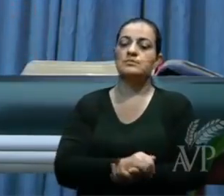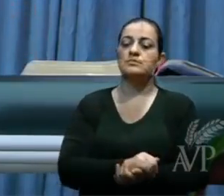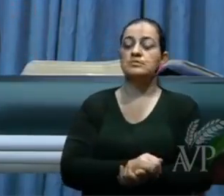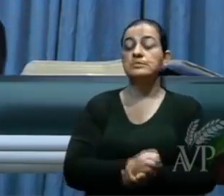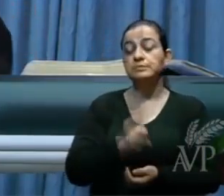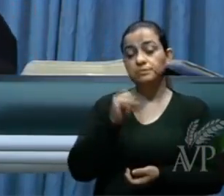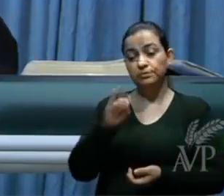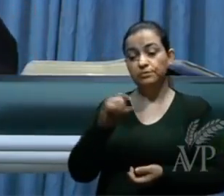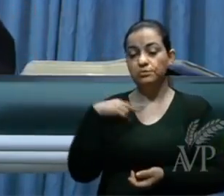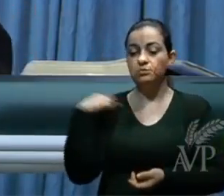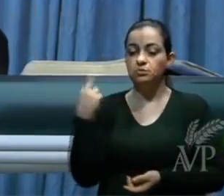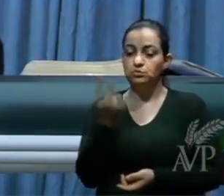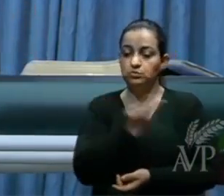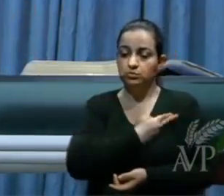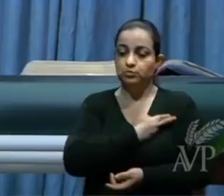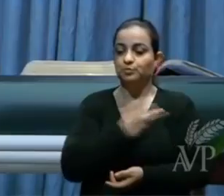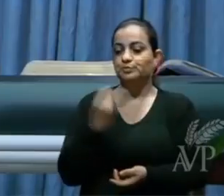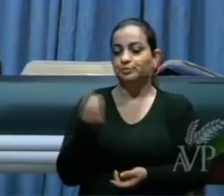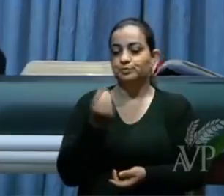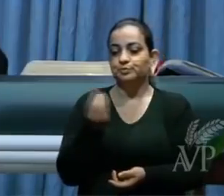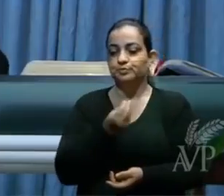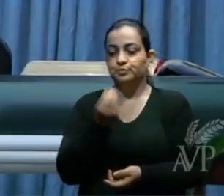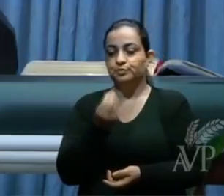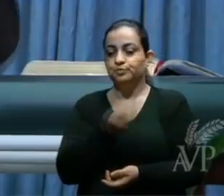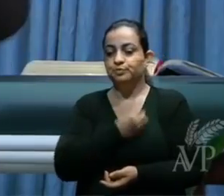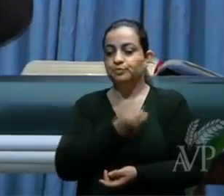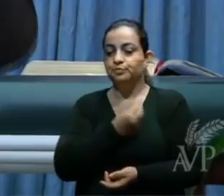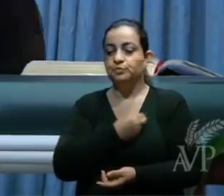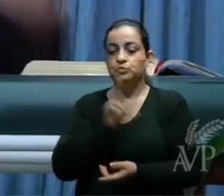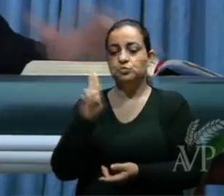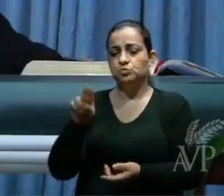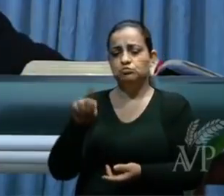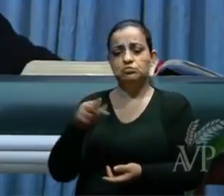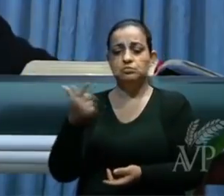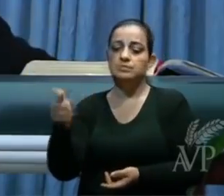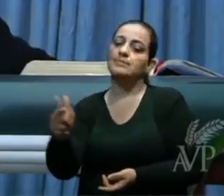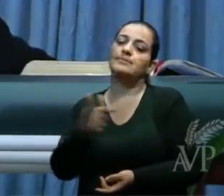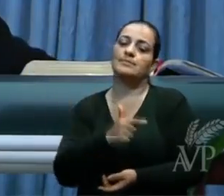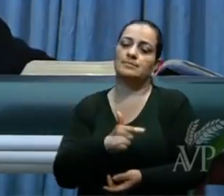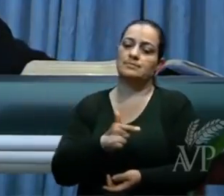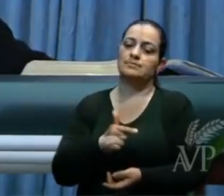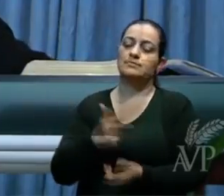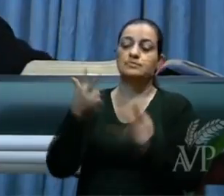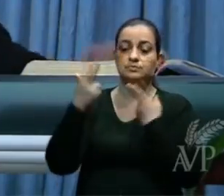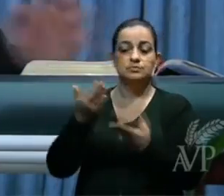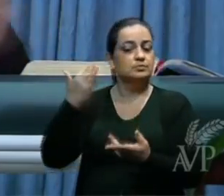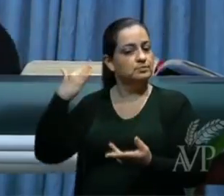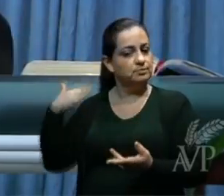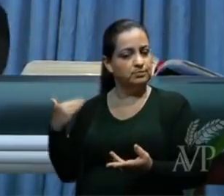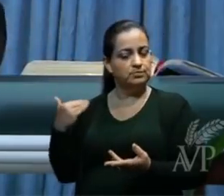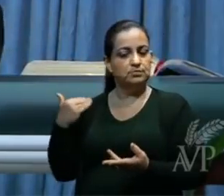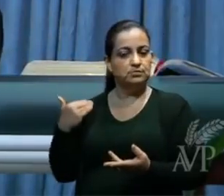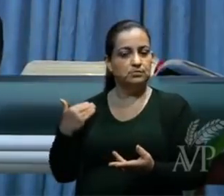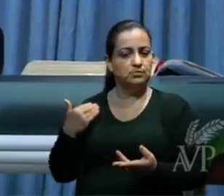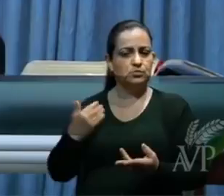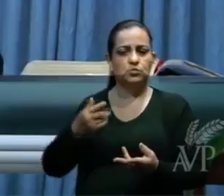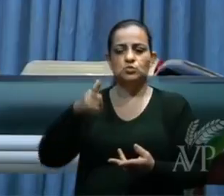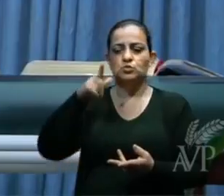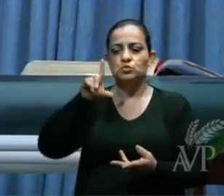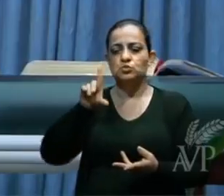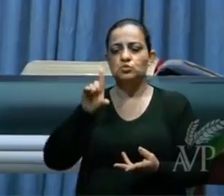se nós não estamos nos dias de sodoma e gomorra então nunca houve dias de sodoma e gomorra um só do